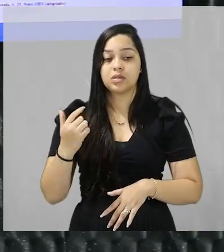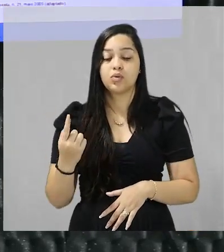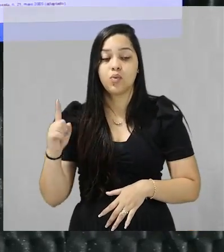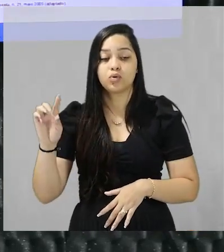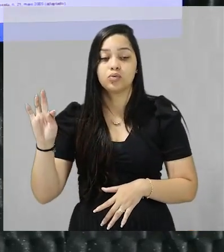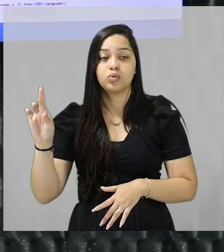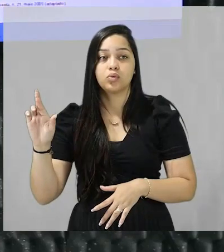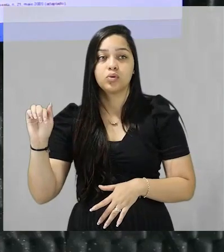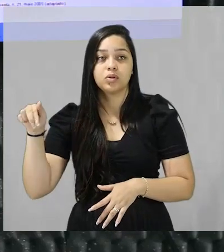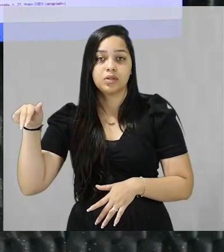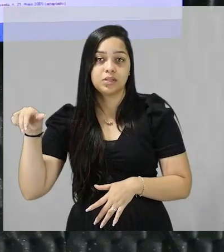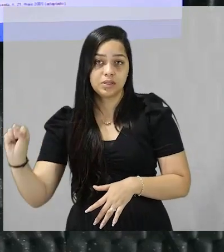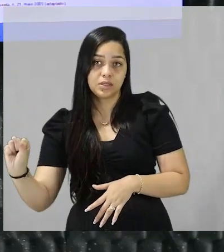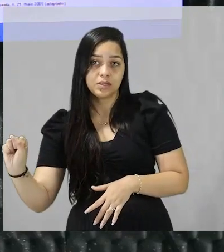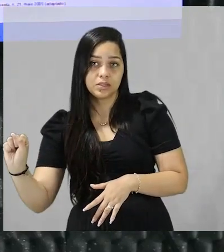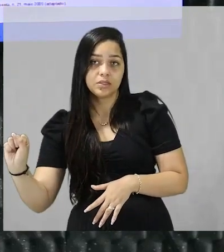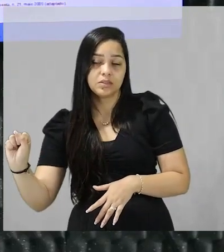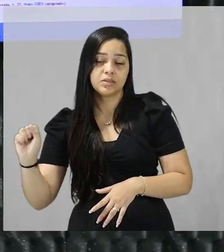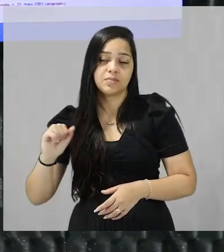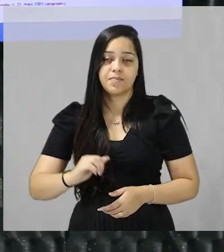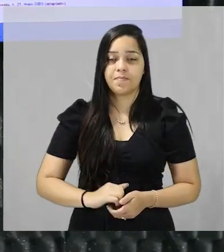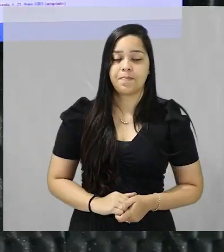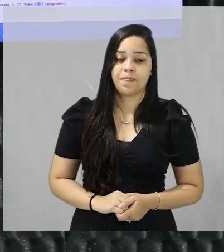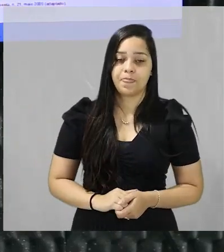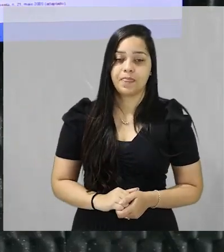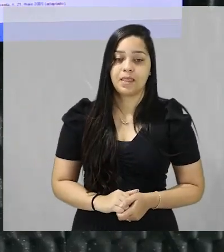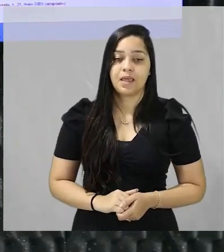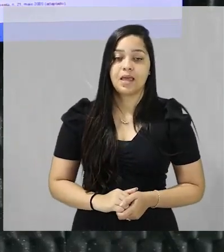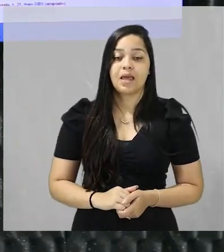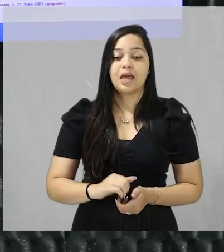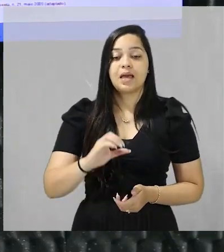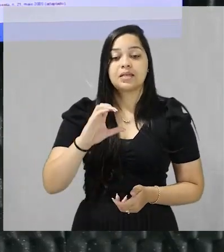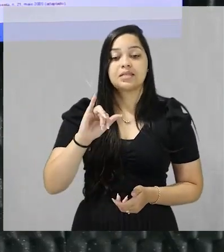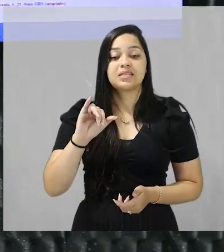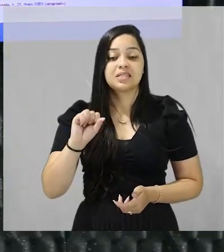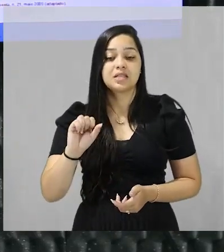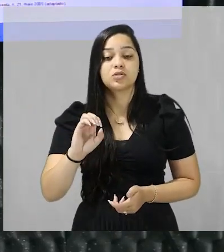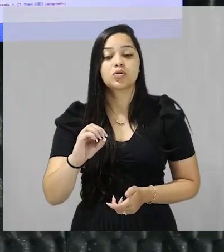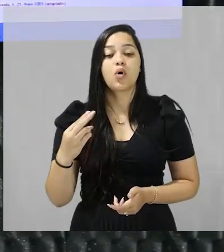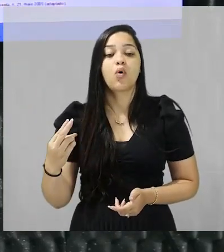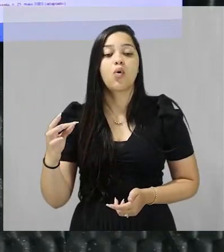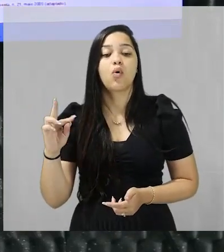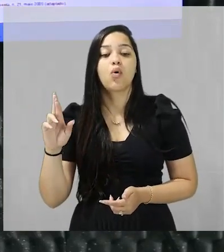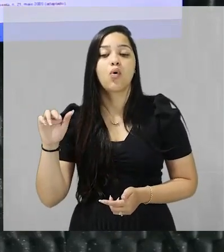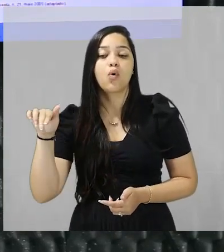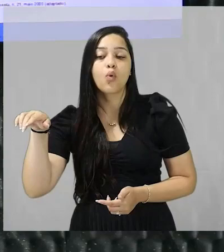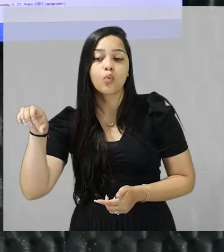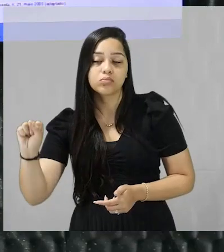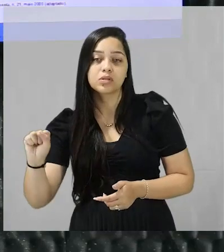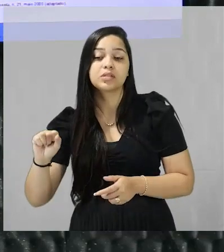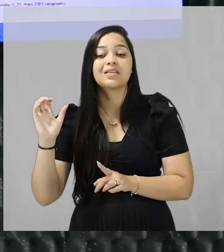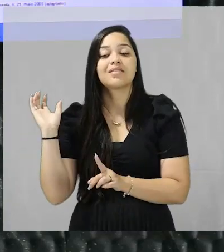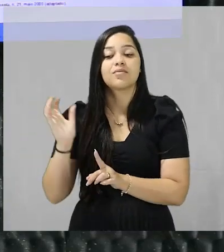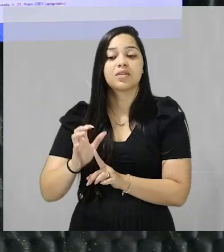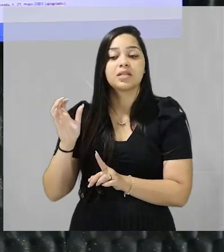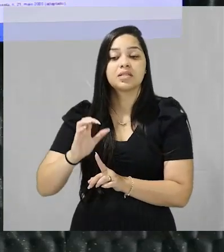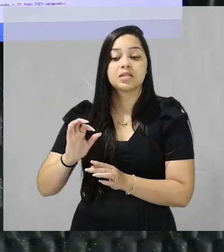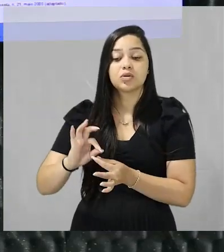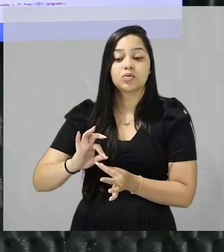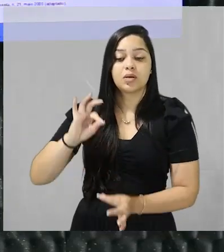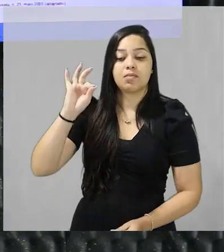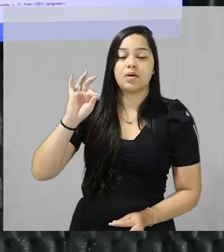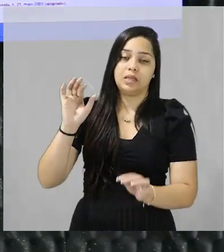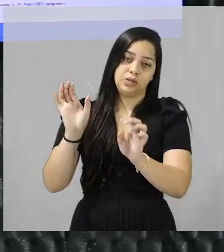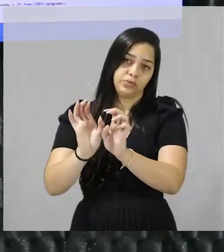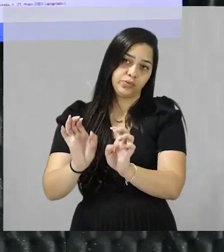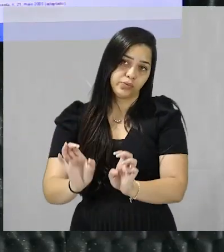será trans. Bom, ser cis ou trans, isso impacta no tamanho da estrutura, tá